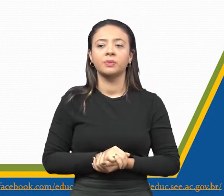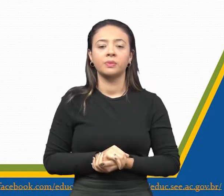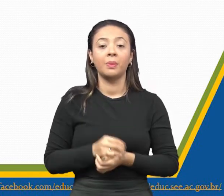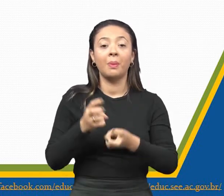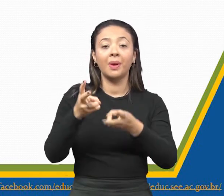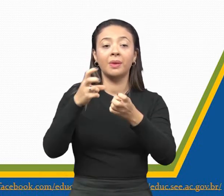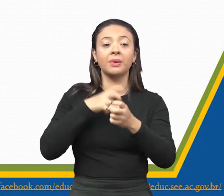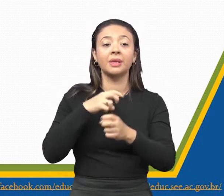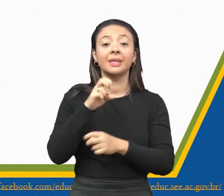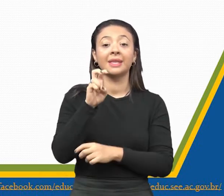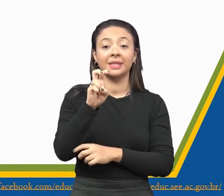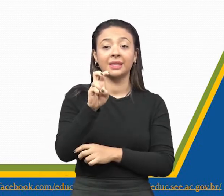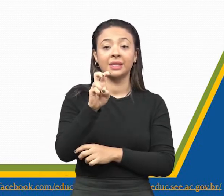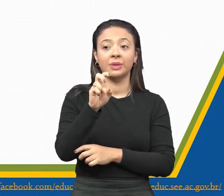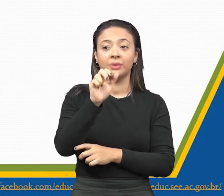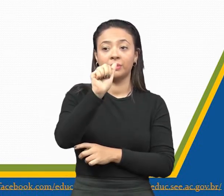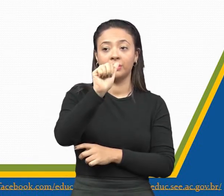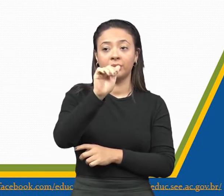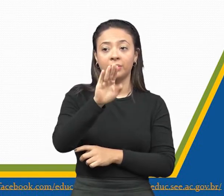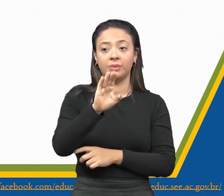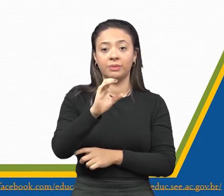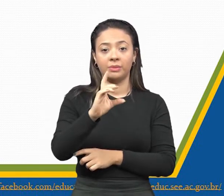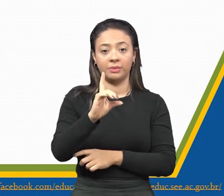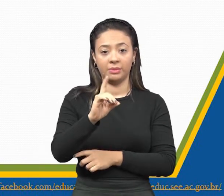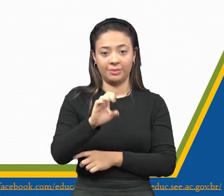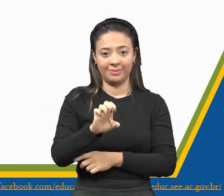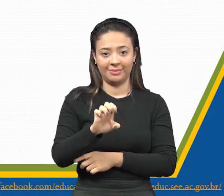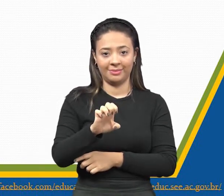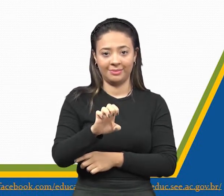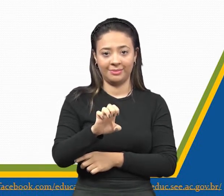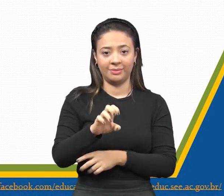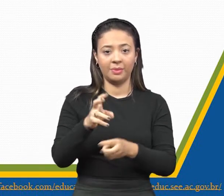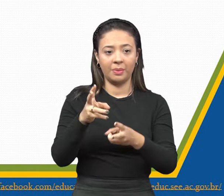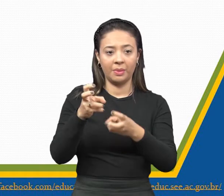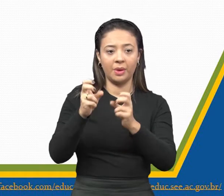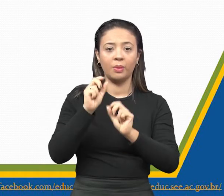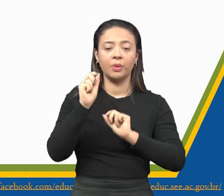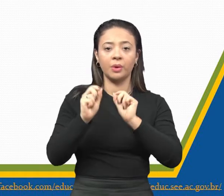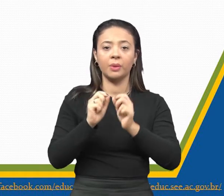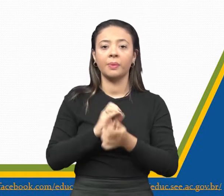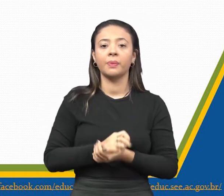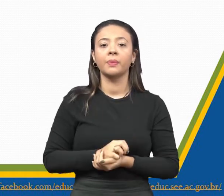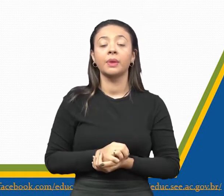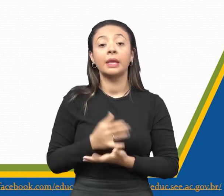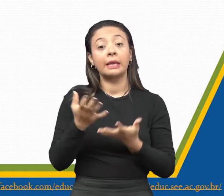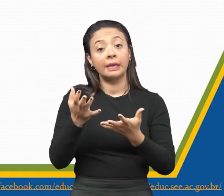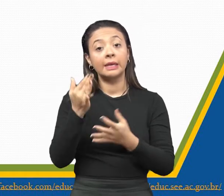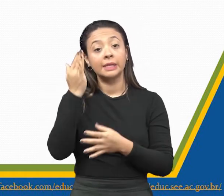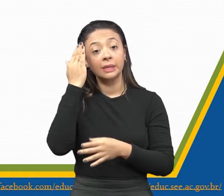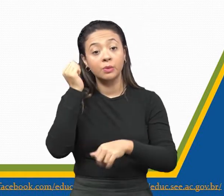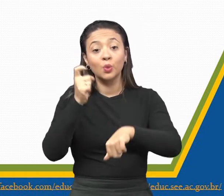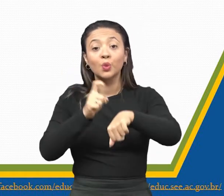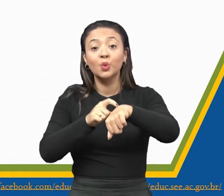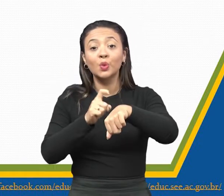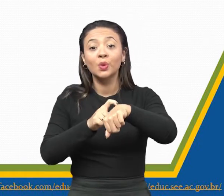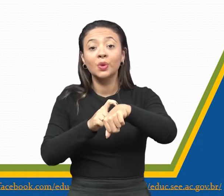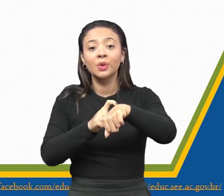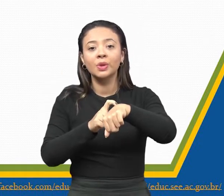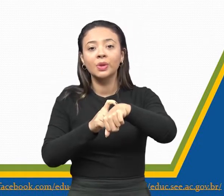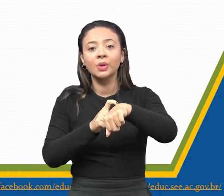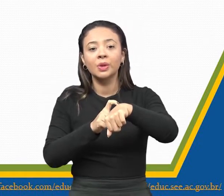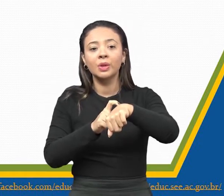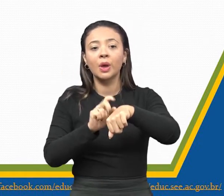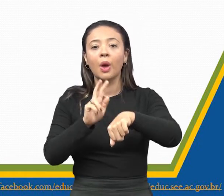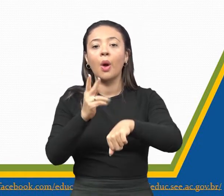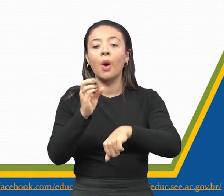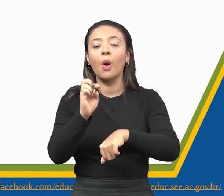temos 5 opções de resposta. E você vai observar que ele quer saber o tempo em horas, tá? Então,